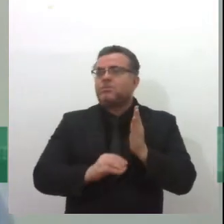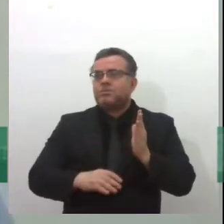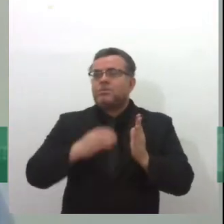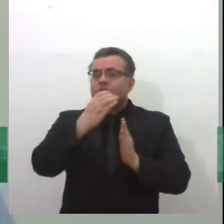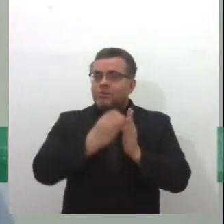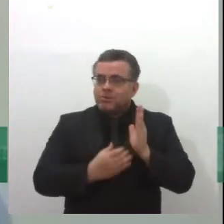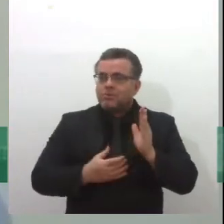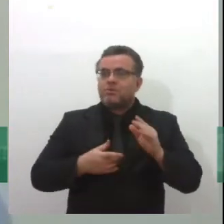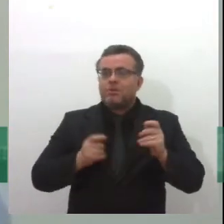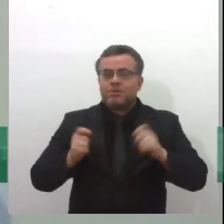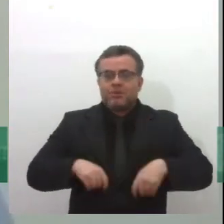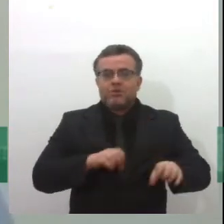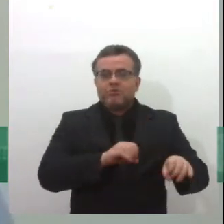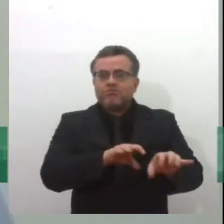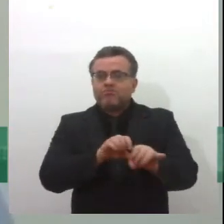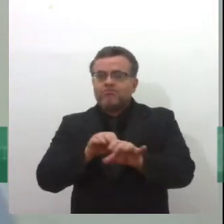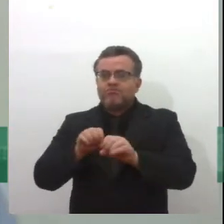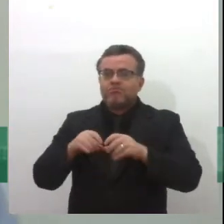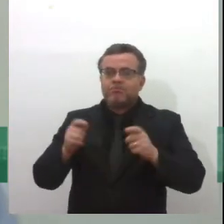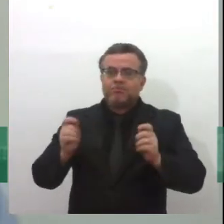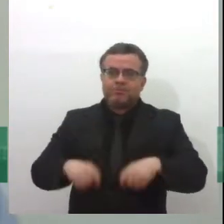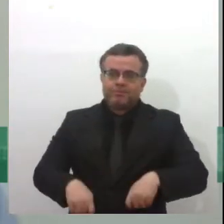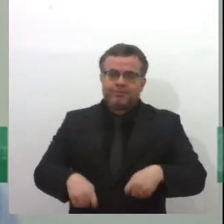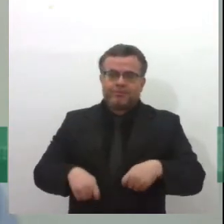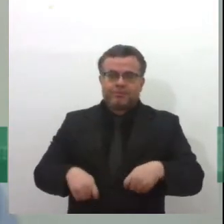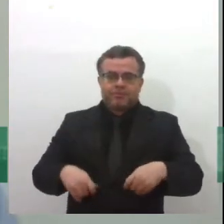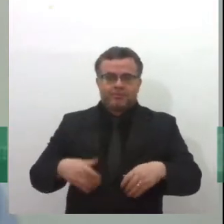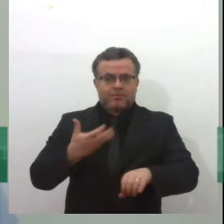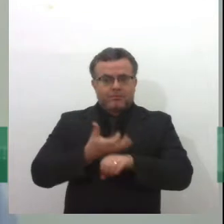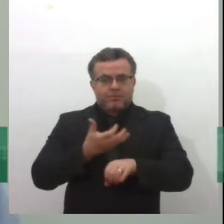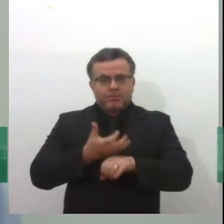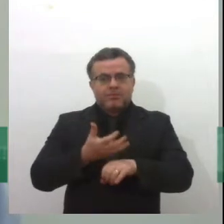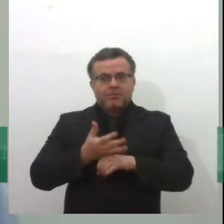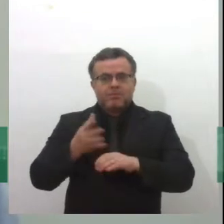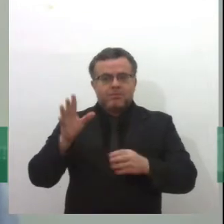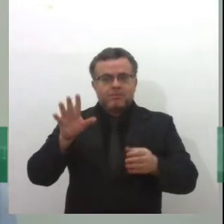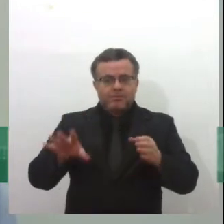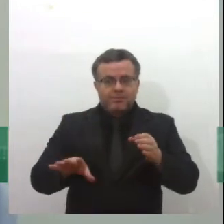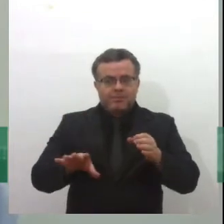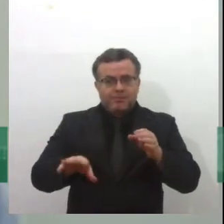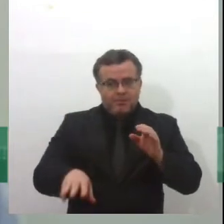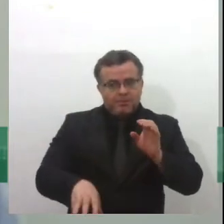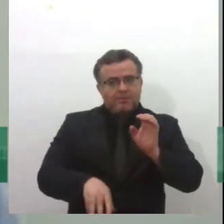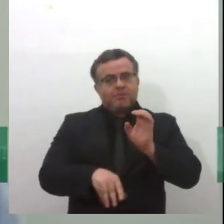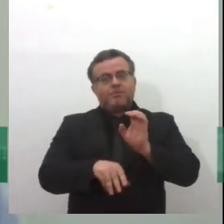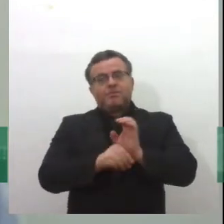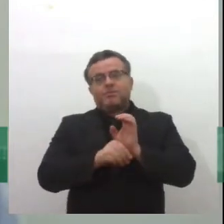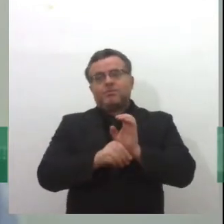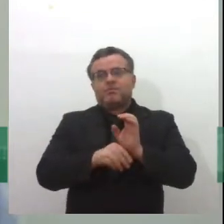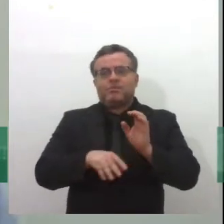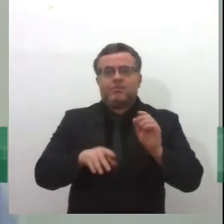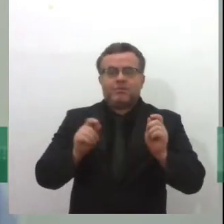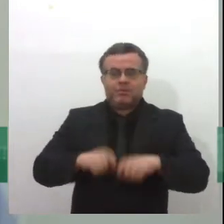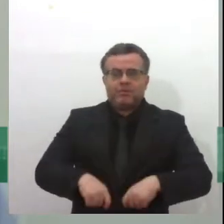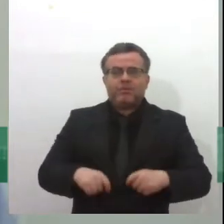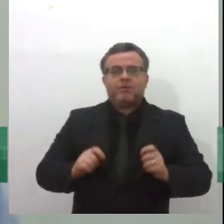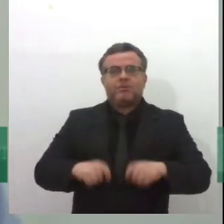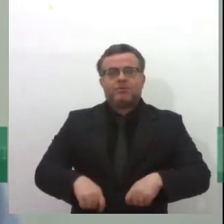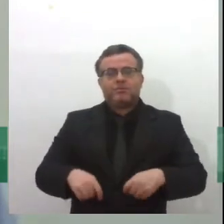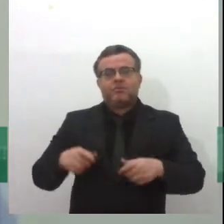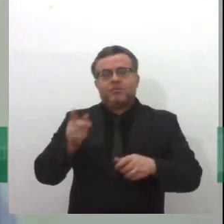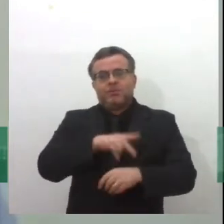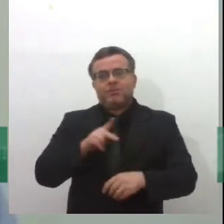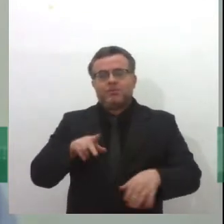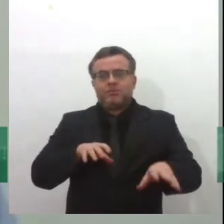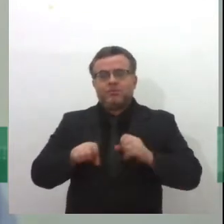já temos. Então, necessariamente, você não precisaria, né, de professores especializados na área ou de professores